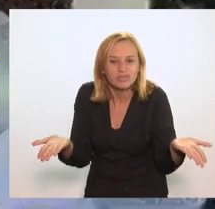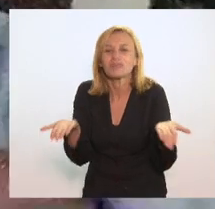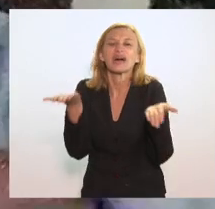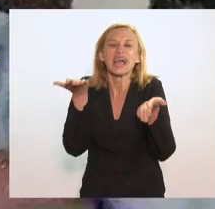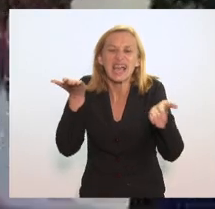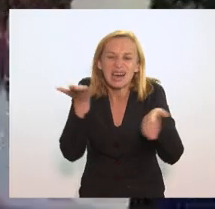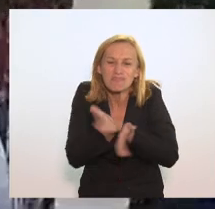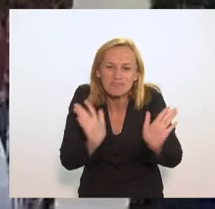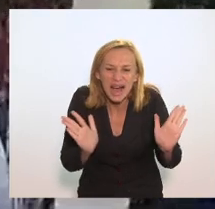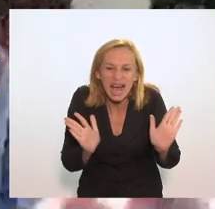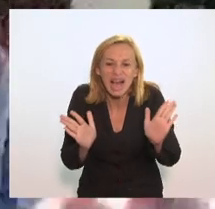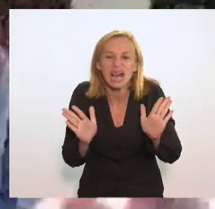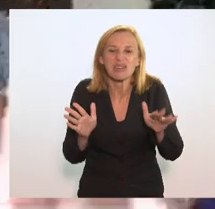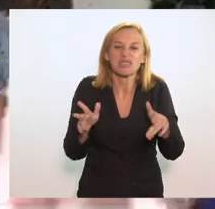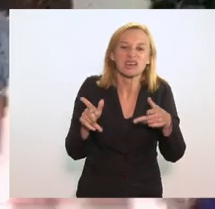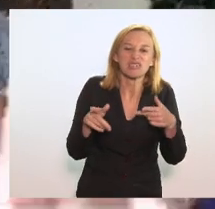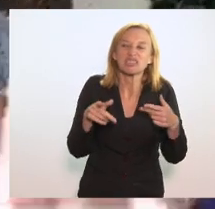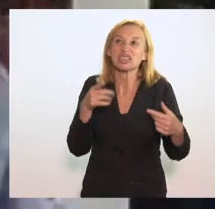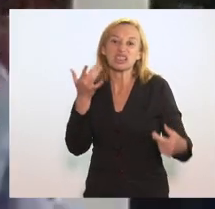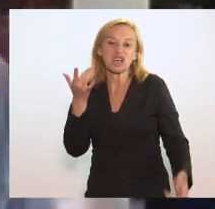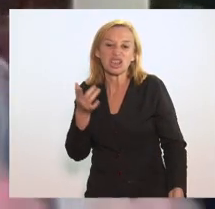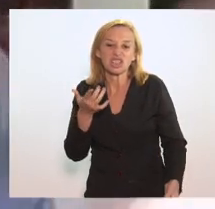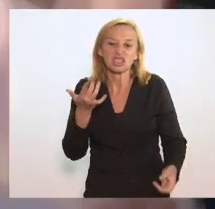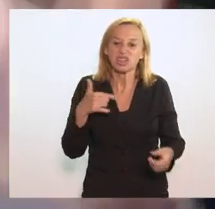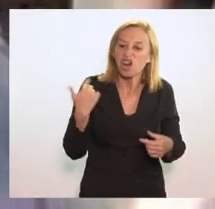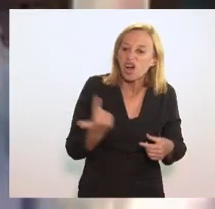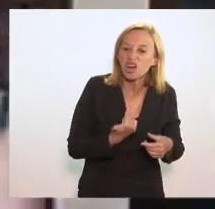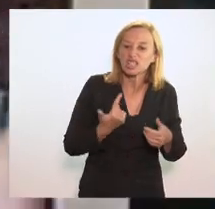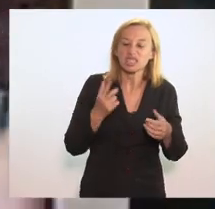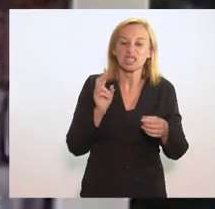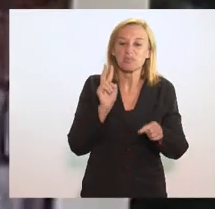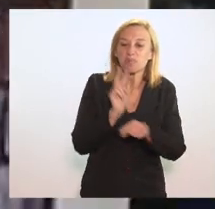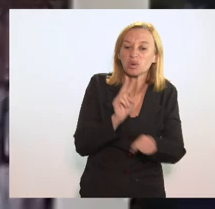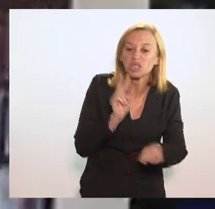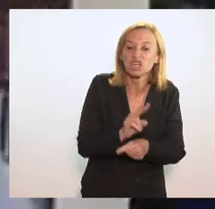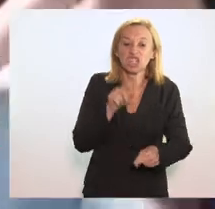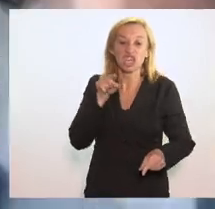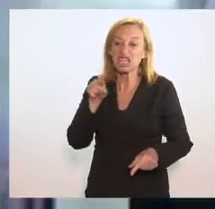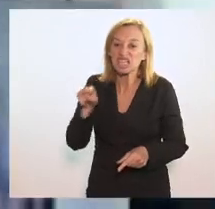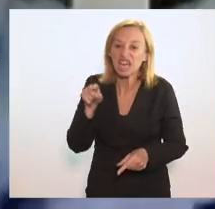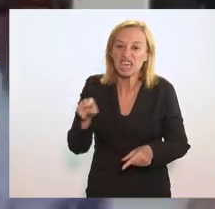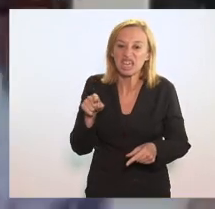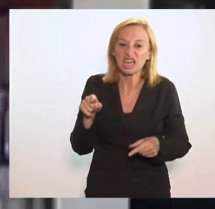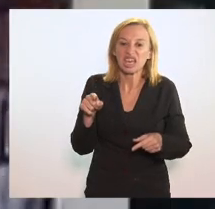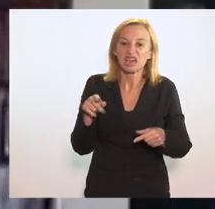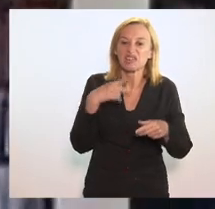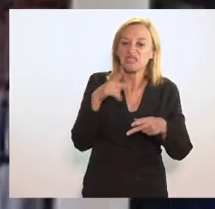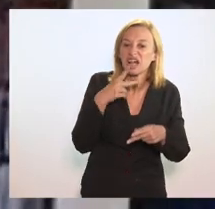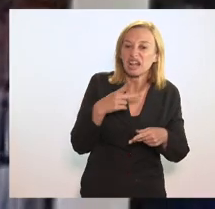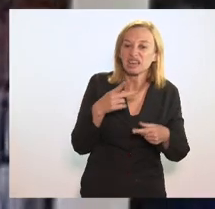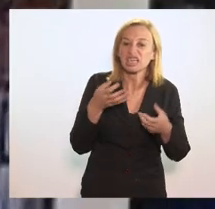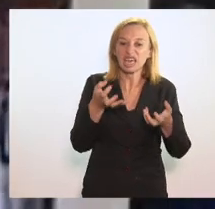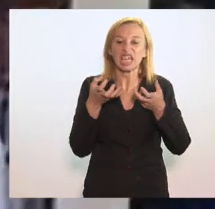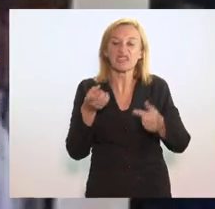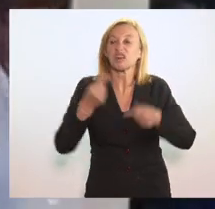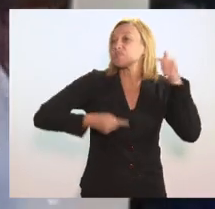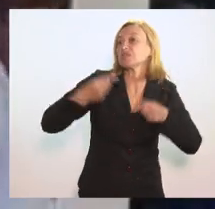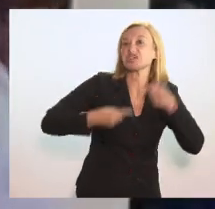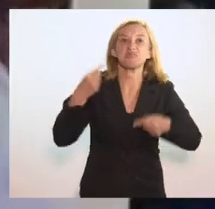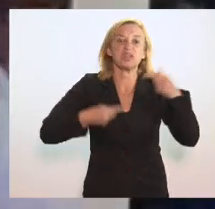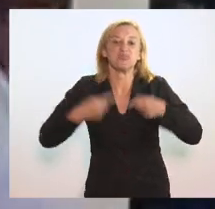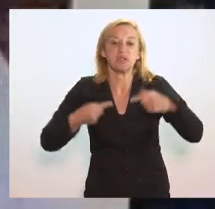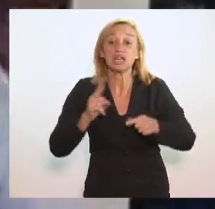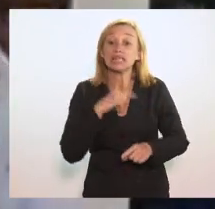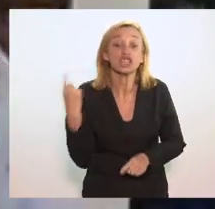com esse negócio de quando a gente começa a defender isso daí, fica negócio dizendo que a gente está querendo fazer política.